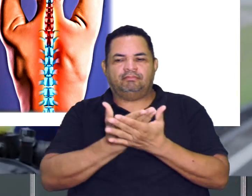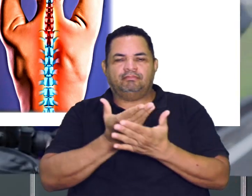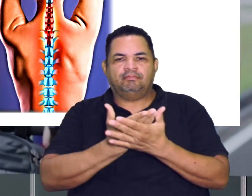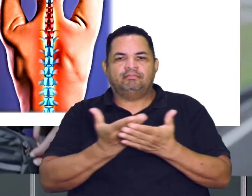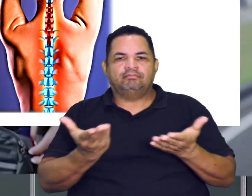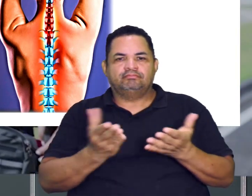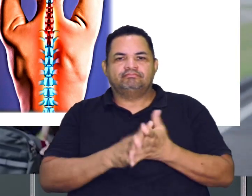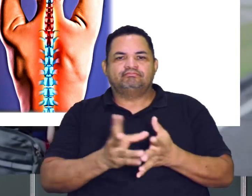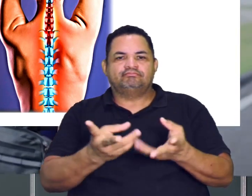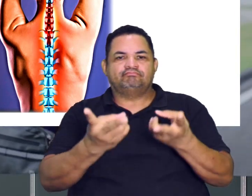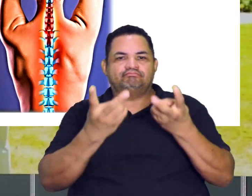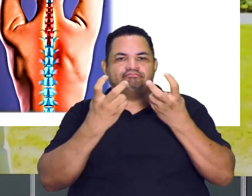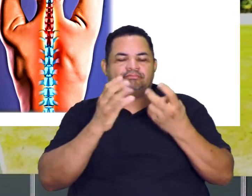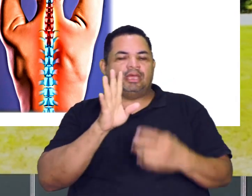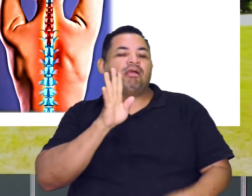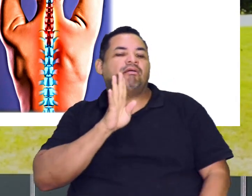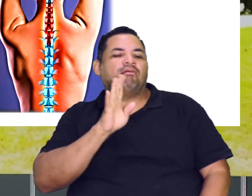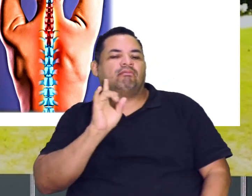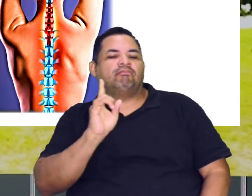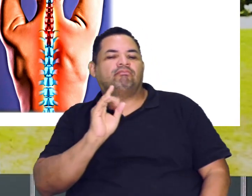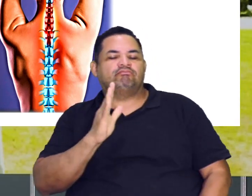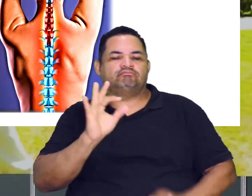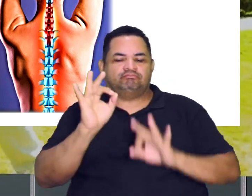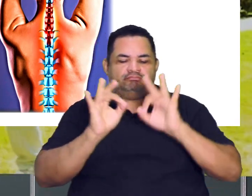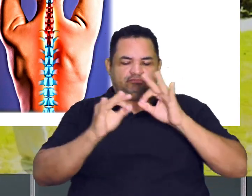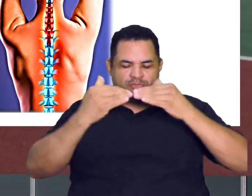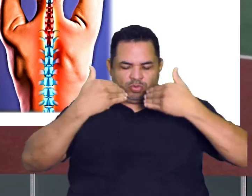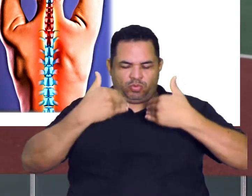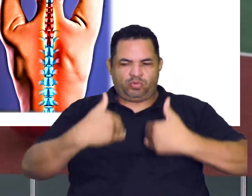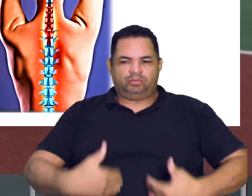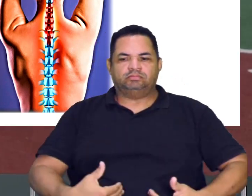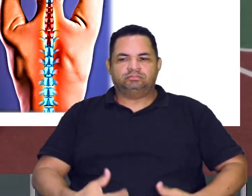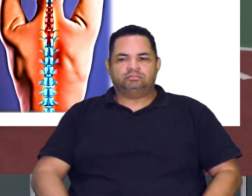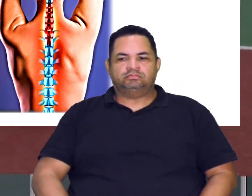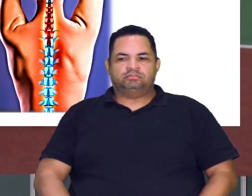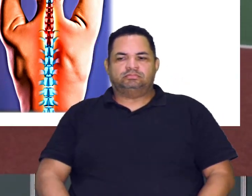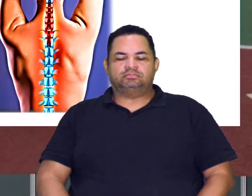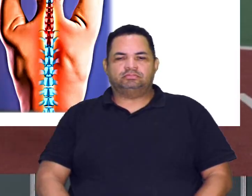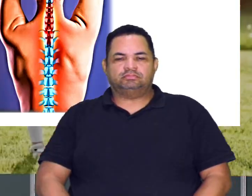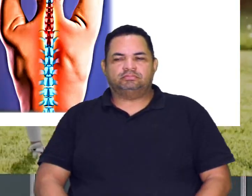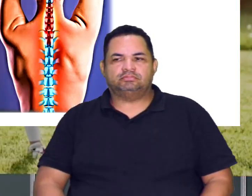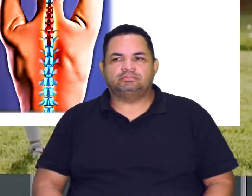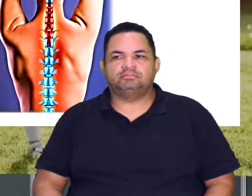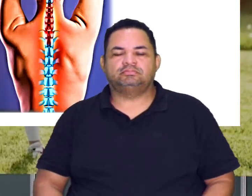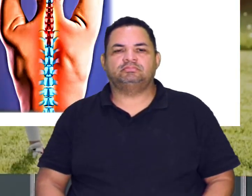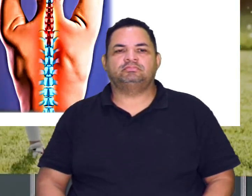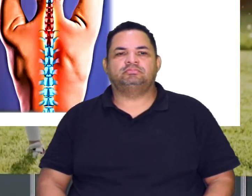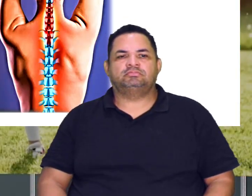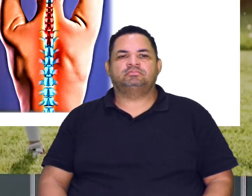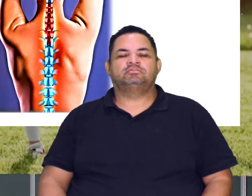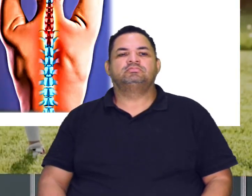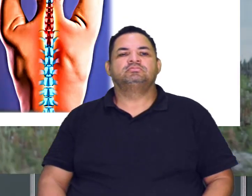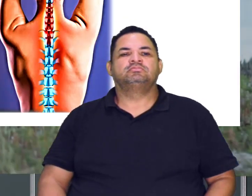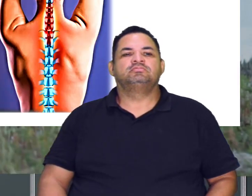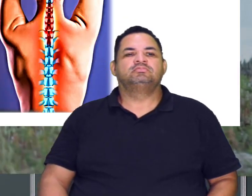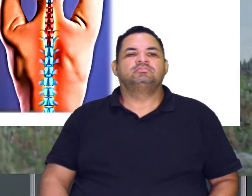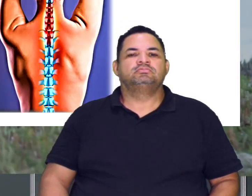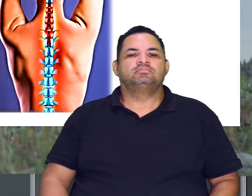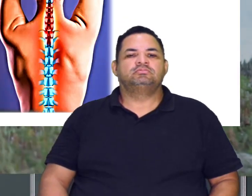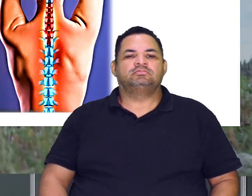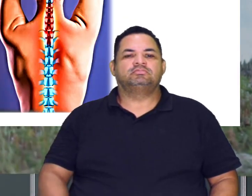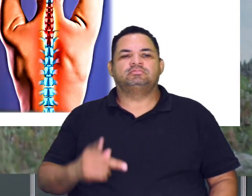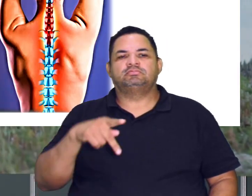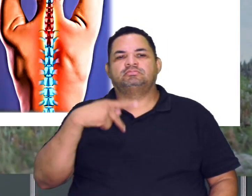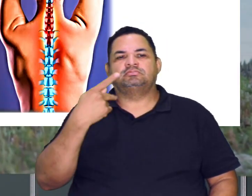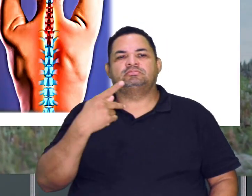aula. E aí percebeu que não tá legal a coluna, dá uma organizada nessa estrutura, tá bom? Isso aí. E aí eu falei das doenças